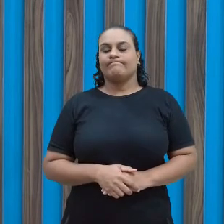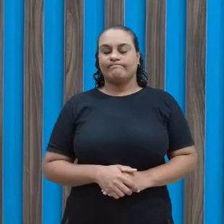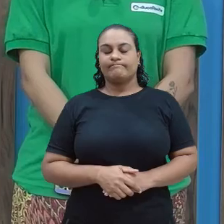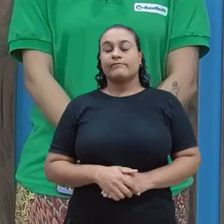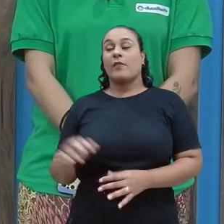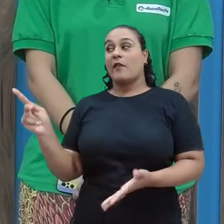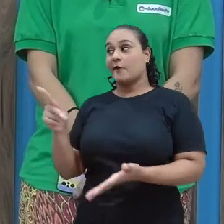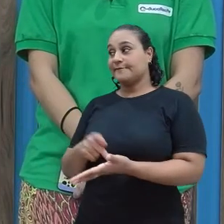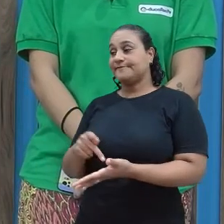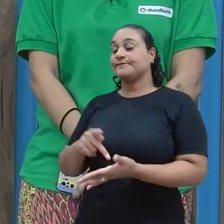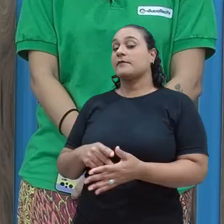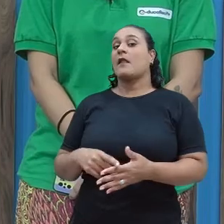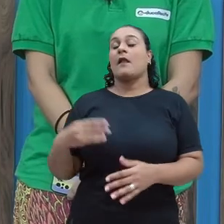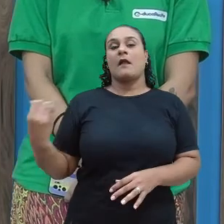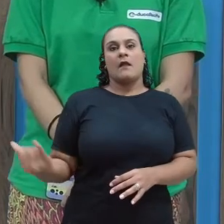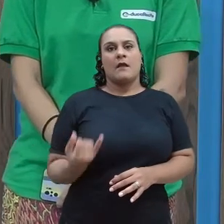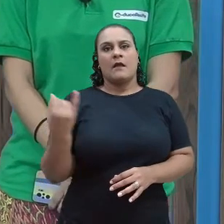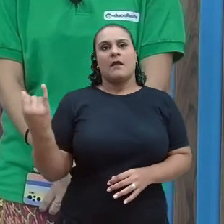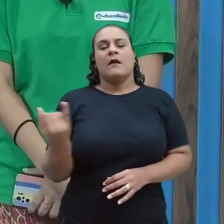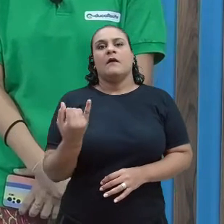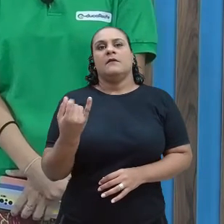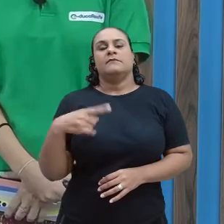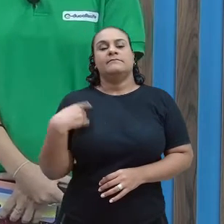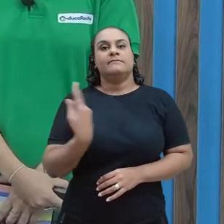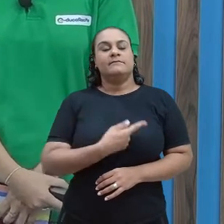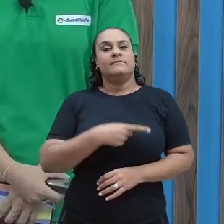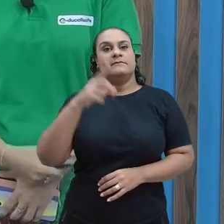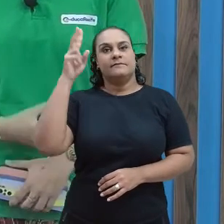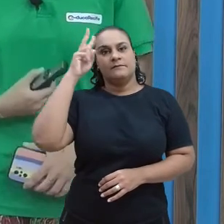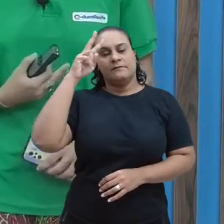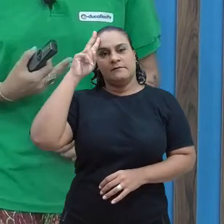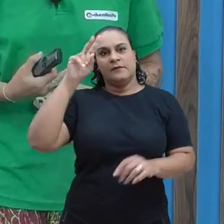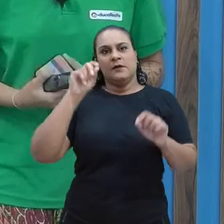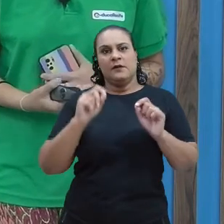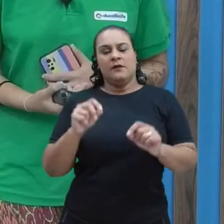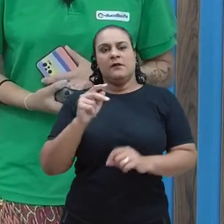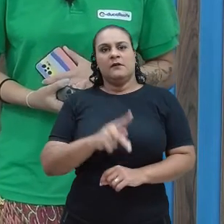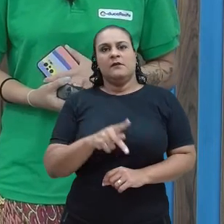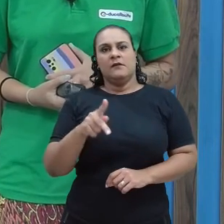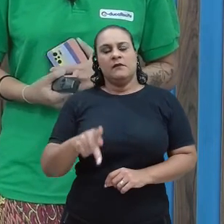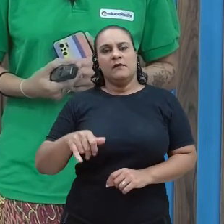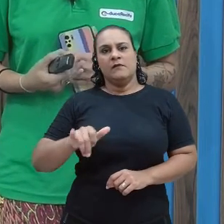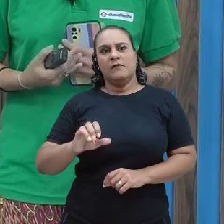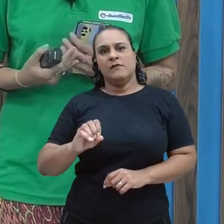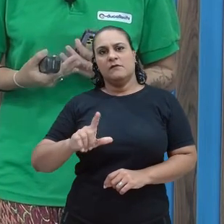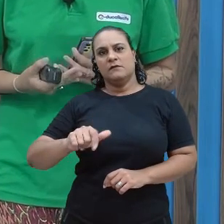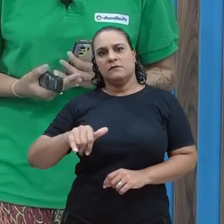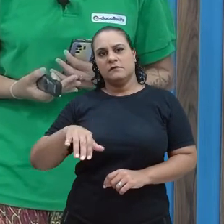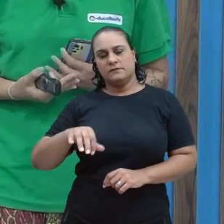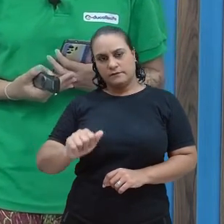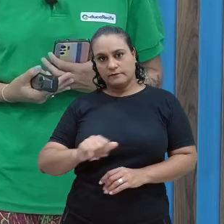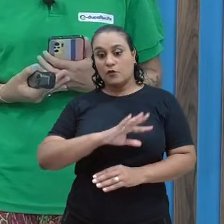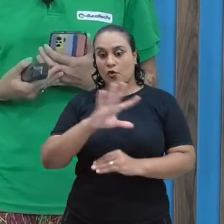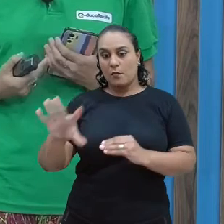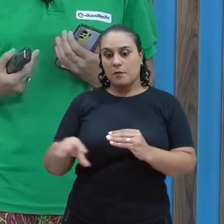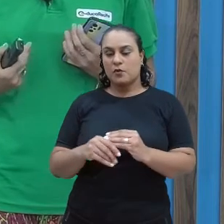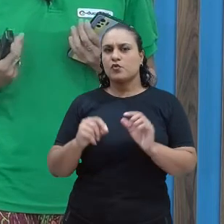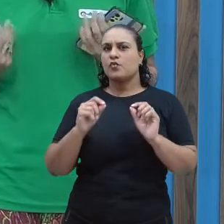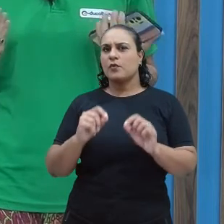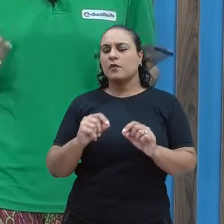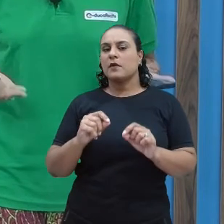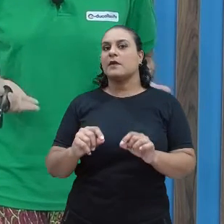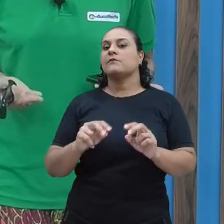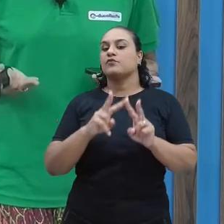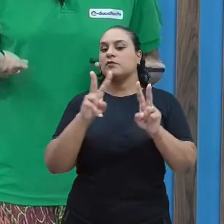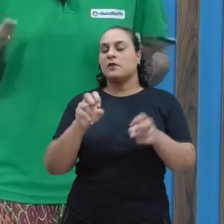Exatamente. E é importante, né, gente, a gente lembrar aqui que a professora Yolanda colocou aí a questão da escravidão, né? A gente,